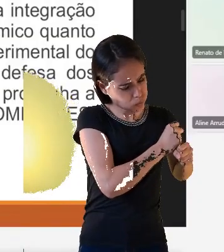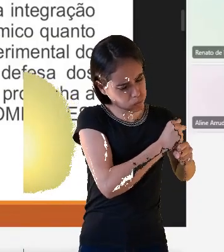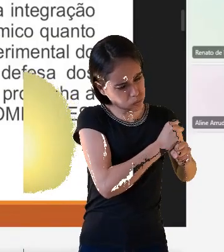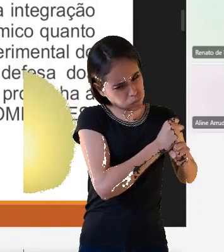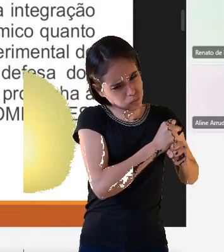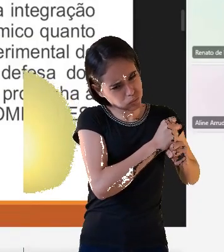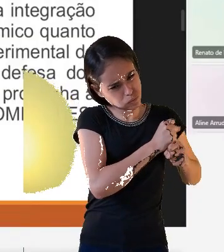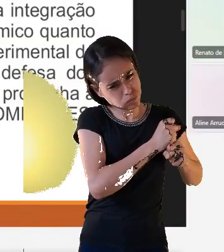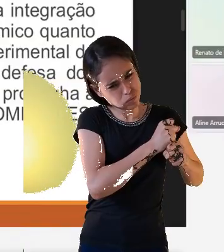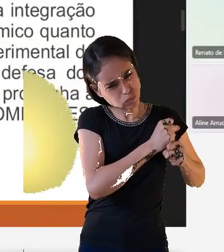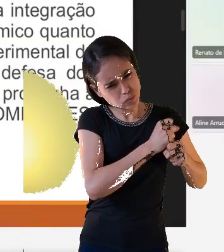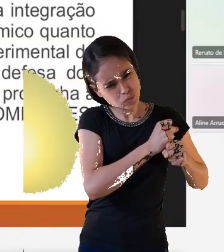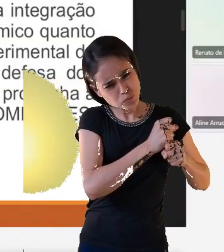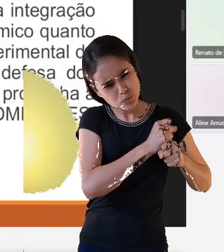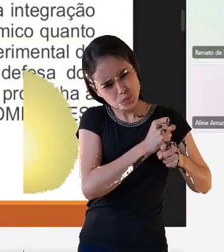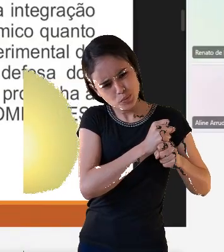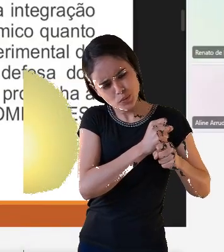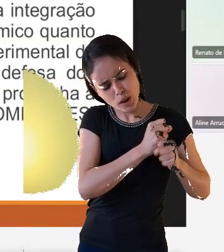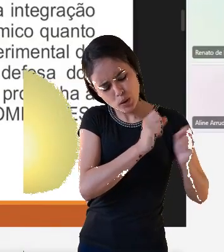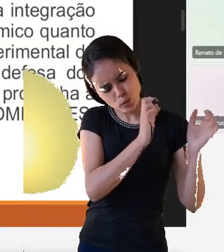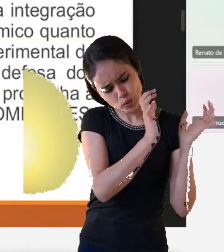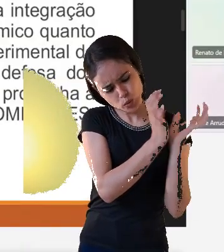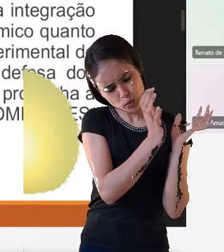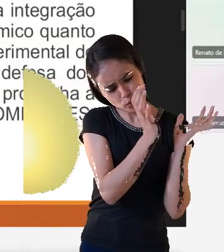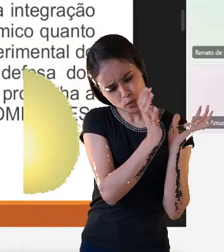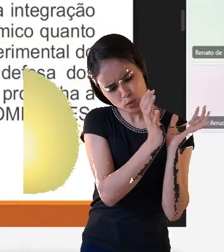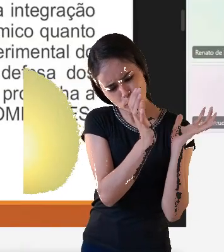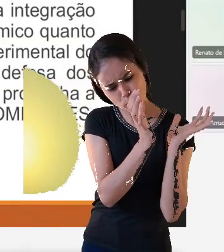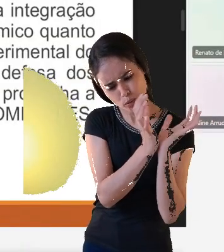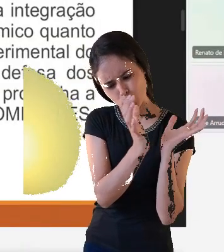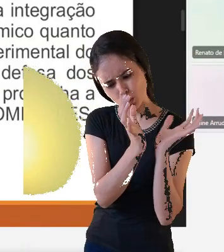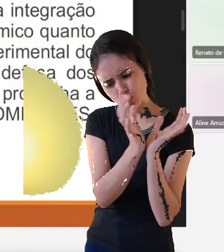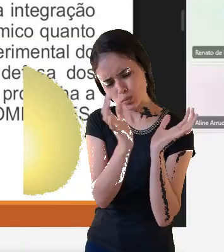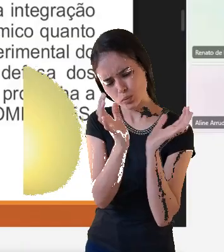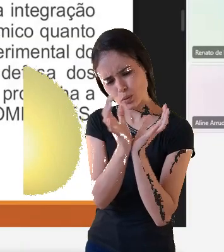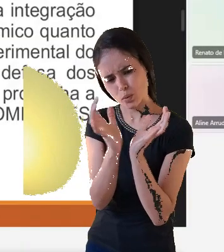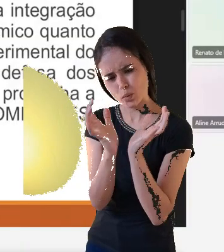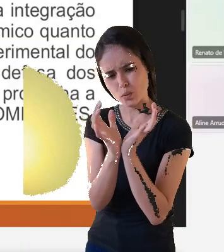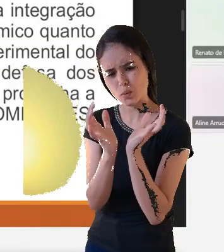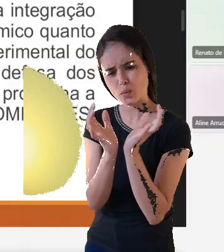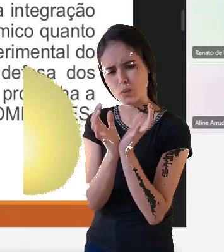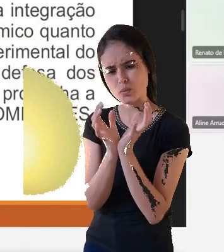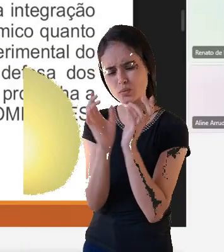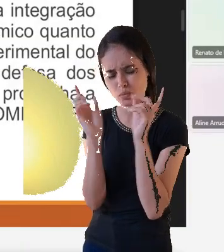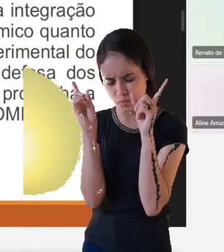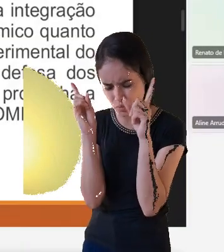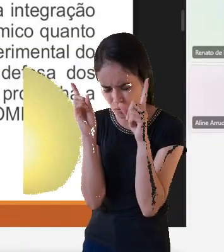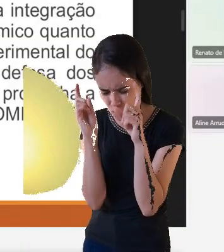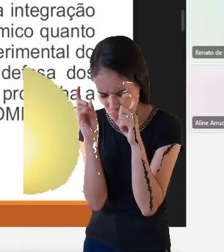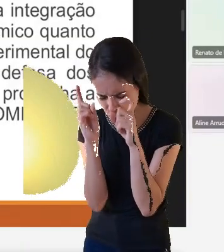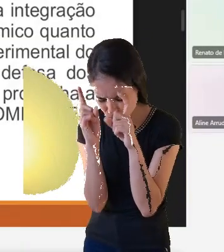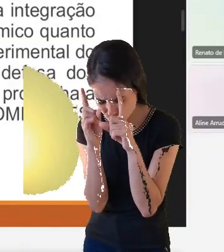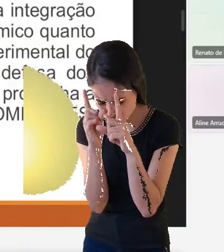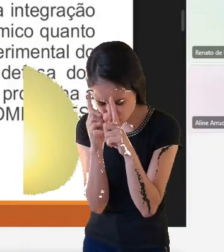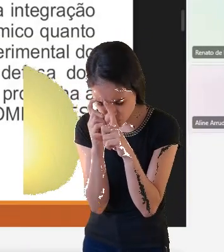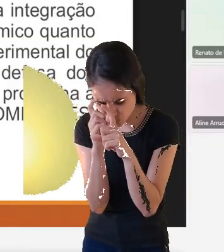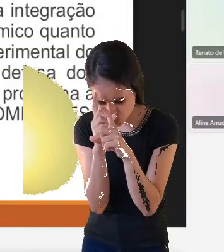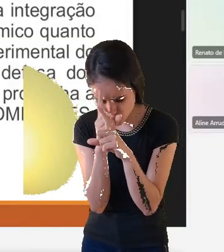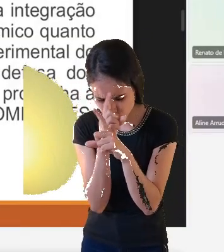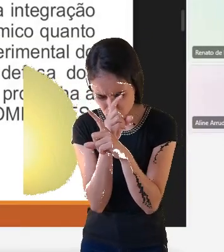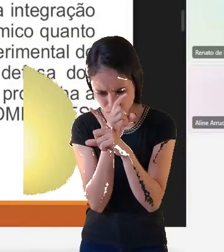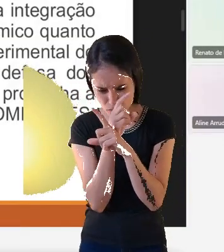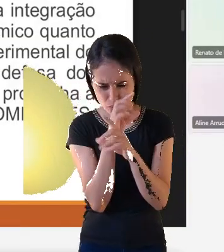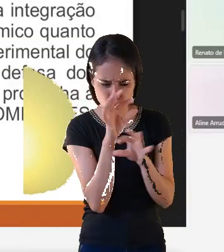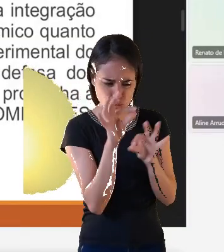a ditadura ali do Getúlio até a ditadura militar, né? Nesse período é um